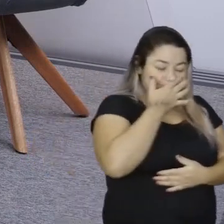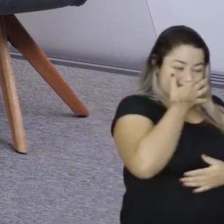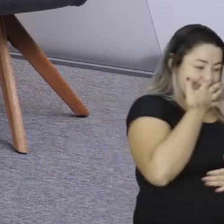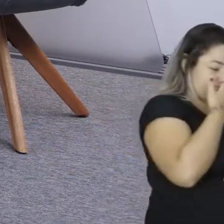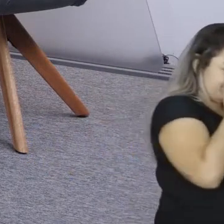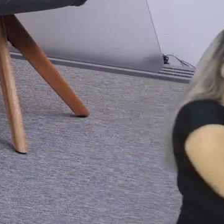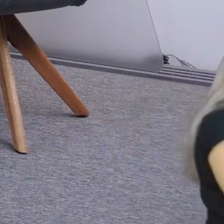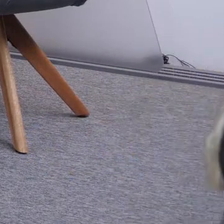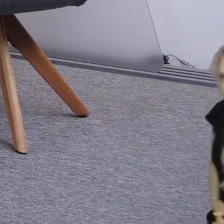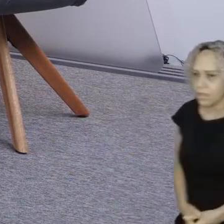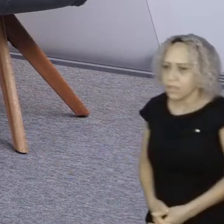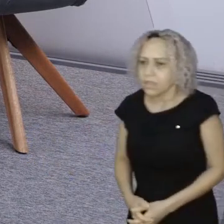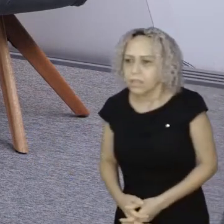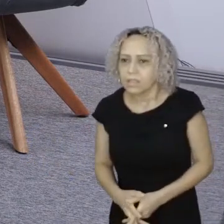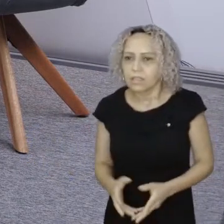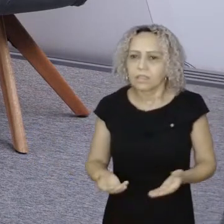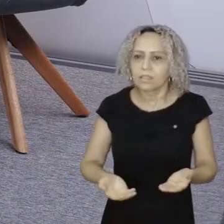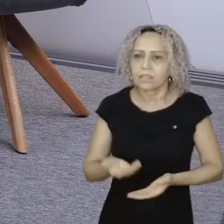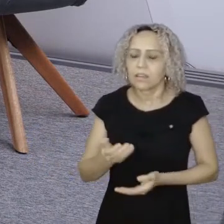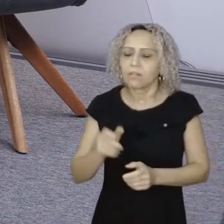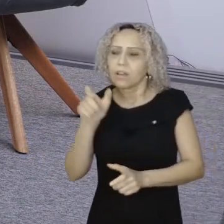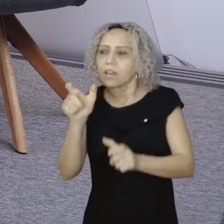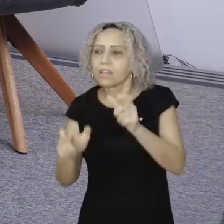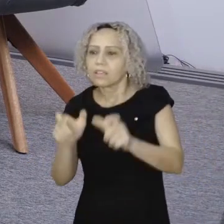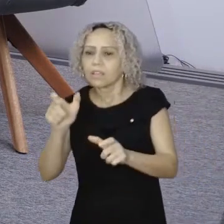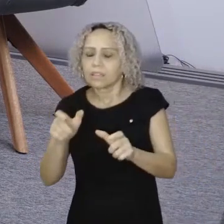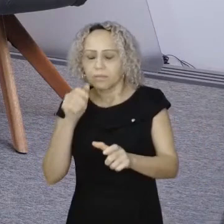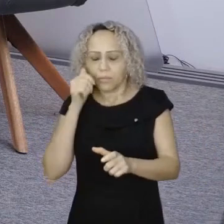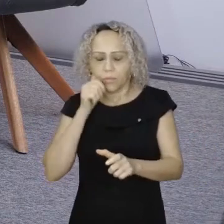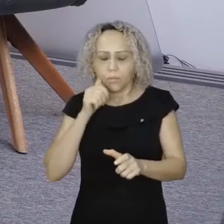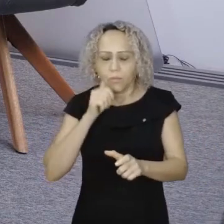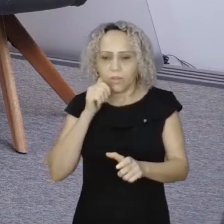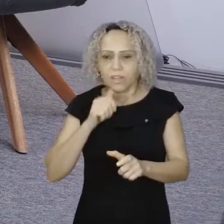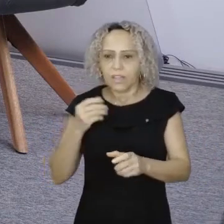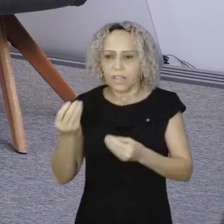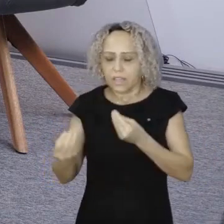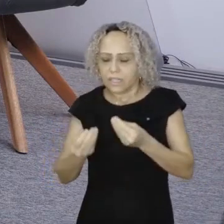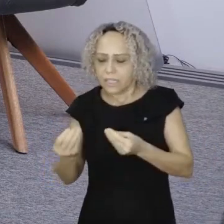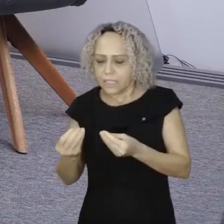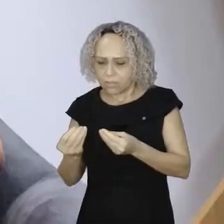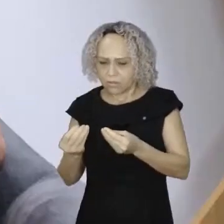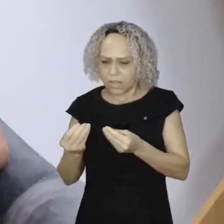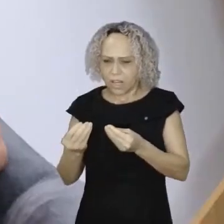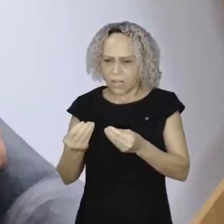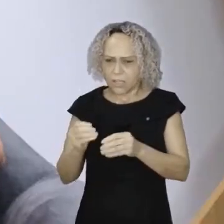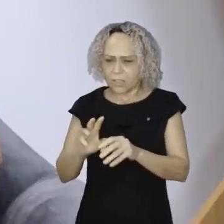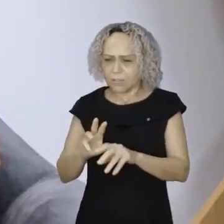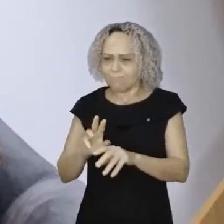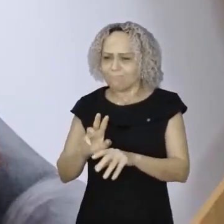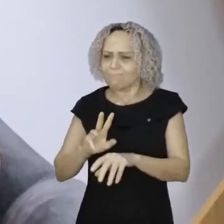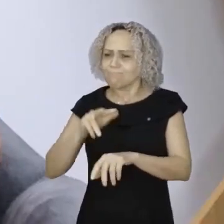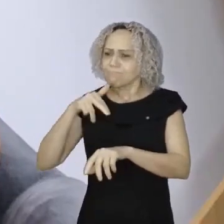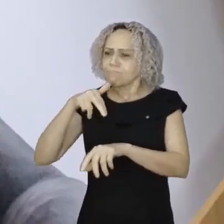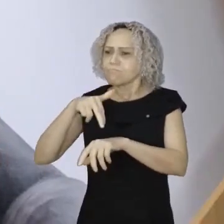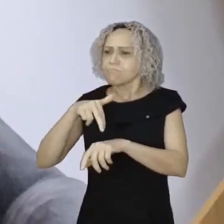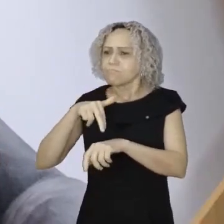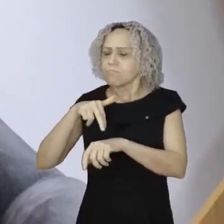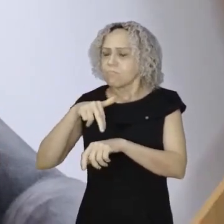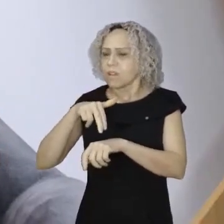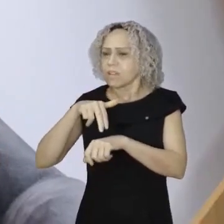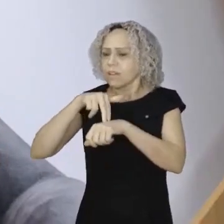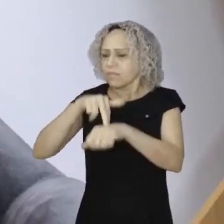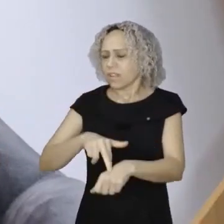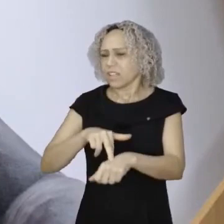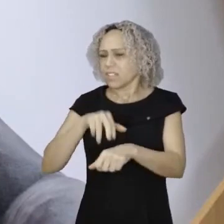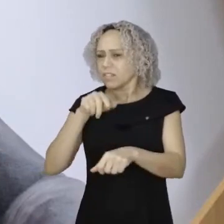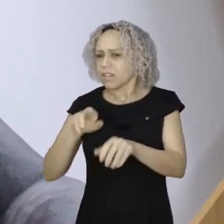estão ali na linha de frente e são mais afetadas também pelas mudanças Nós vamos climáticas? dialogar com os governos de estados, mas nós vamos